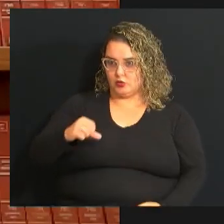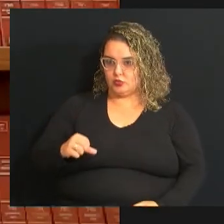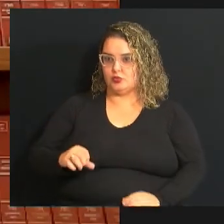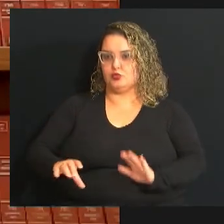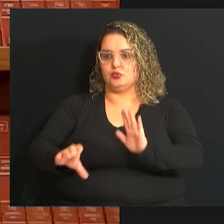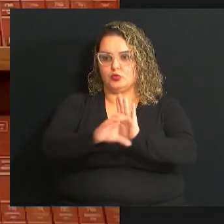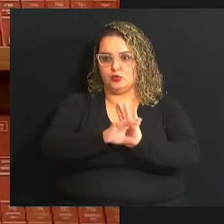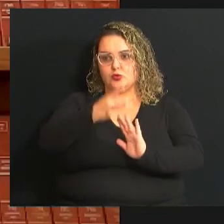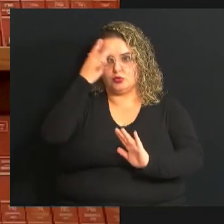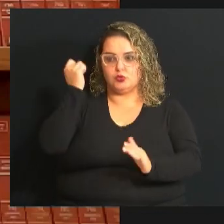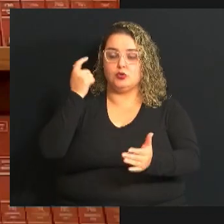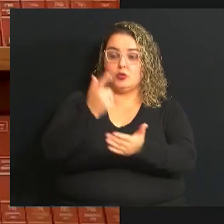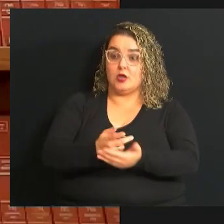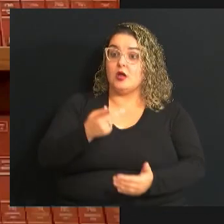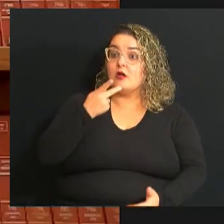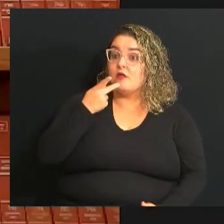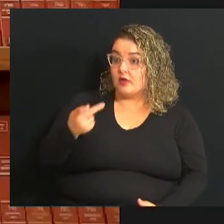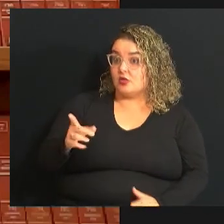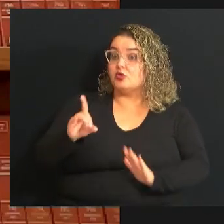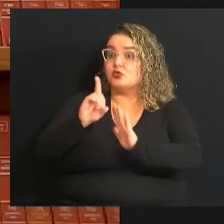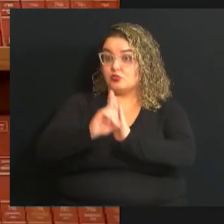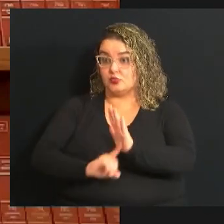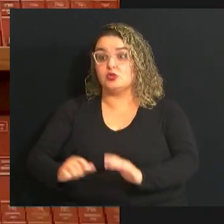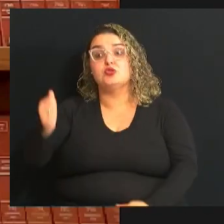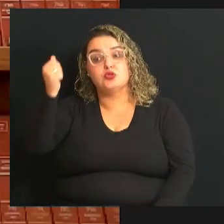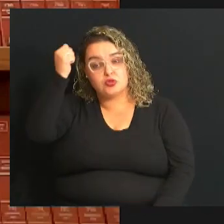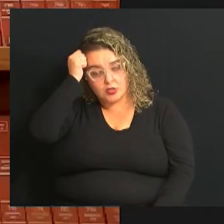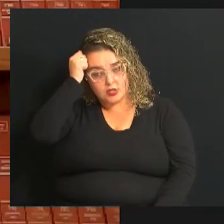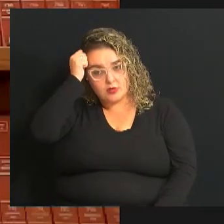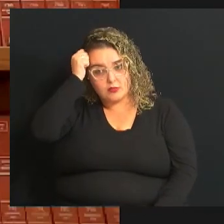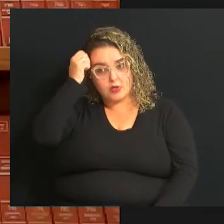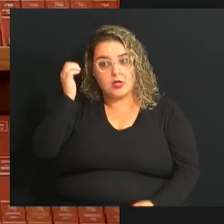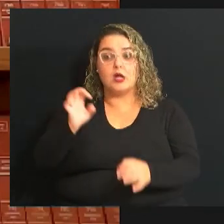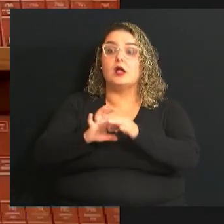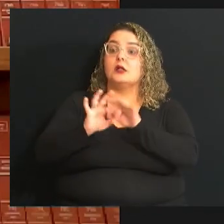recebe várias ofertas de televisão, notebook, tablet,